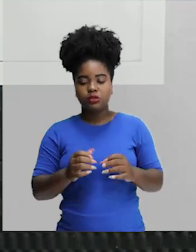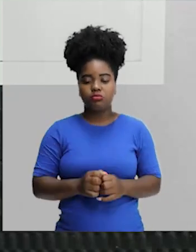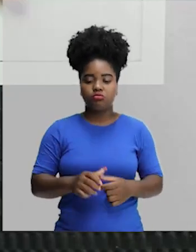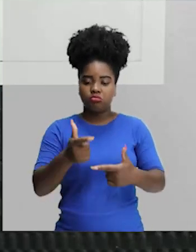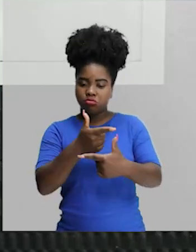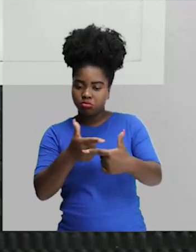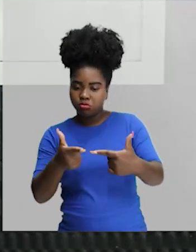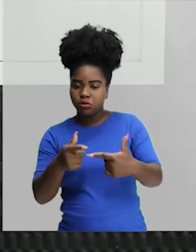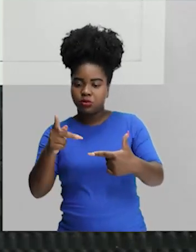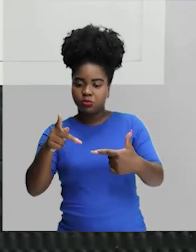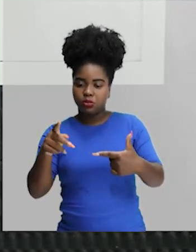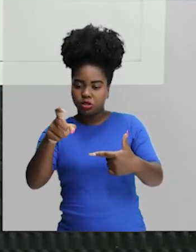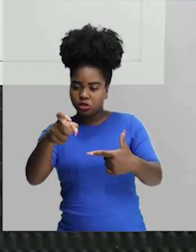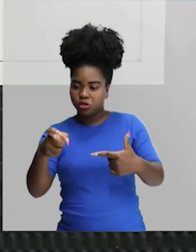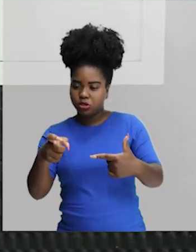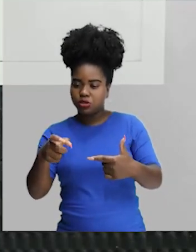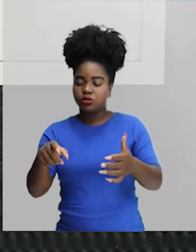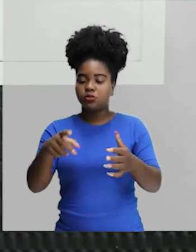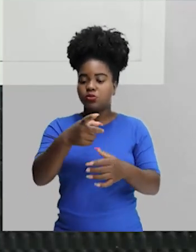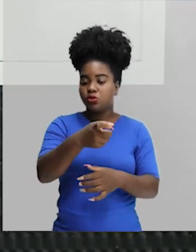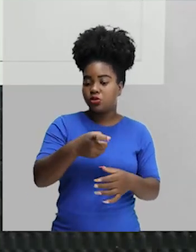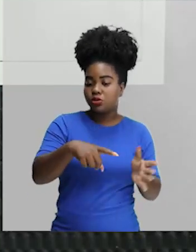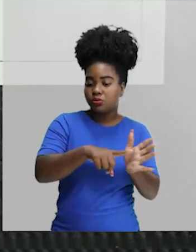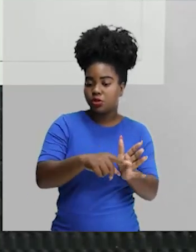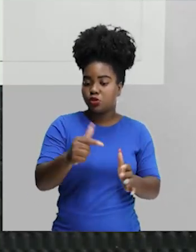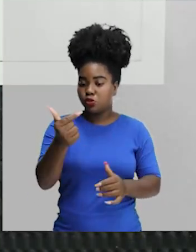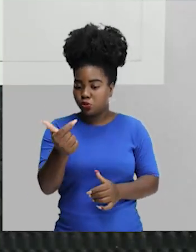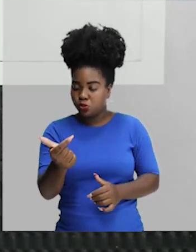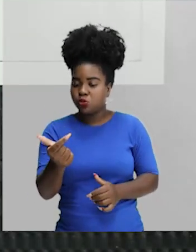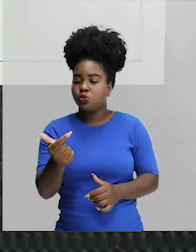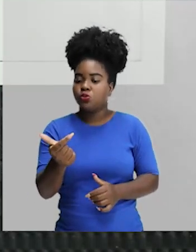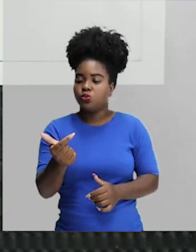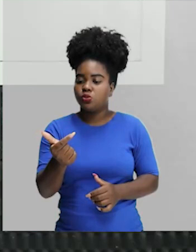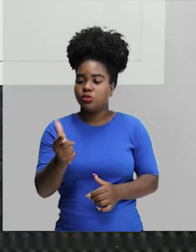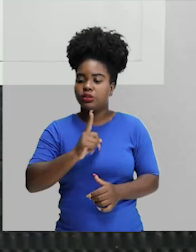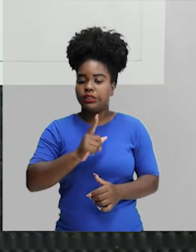x menos 2 sobra resto 4, ele